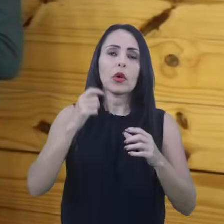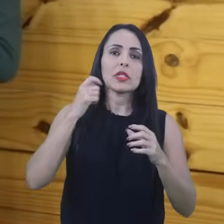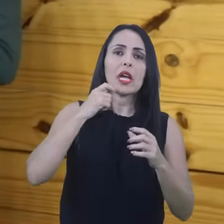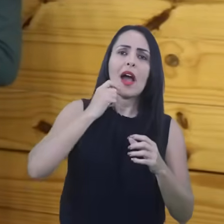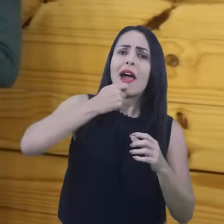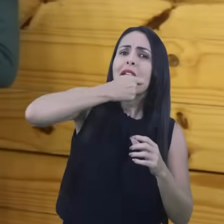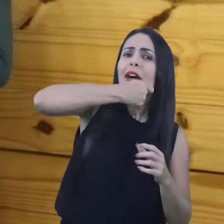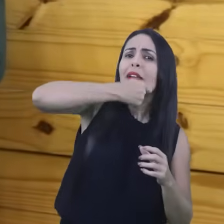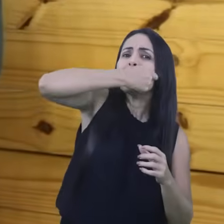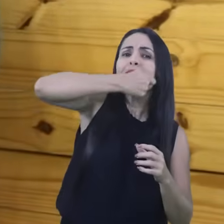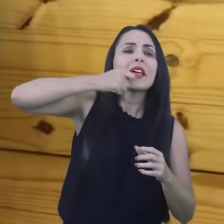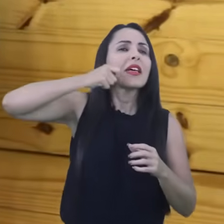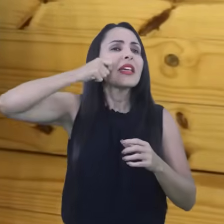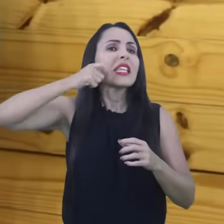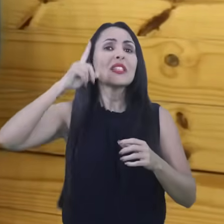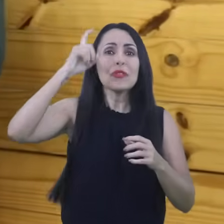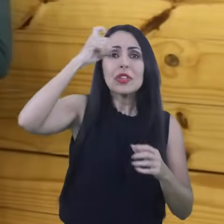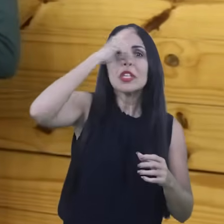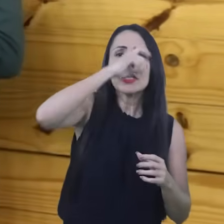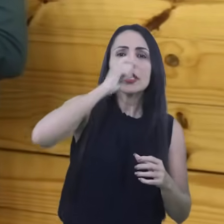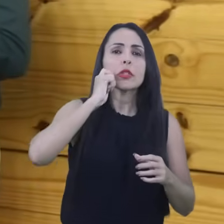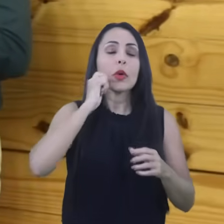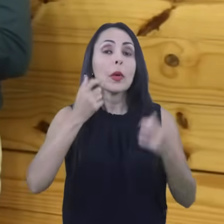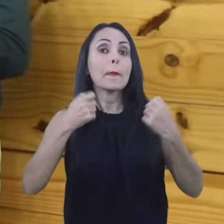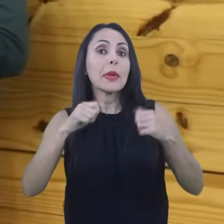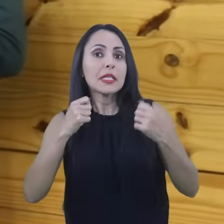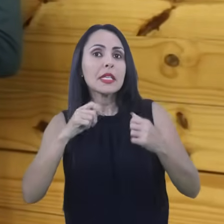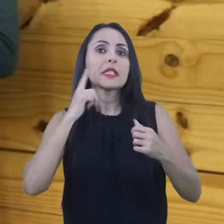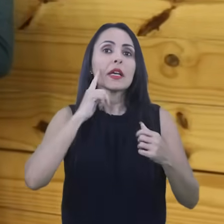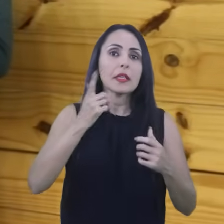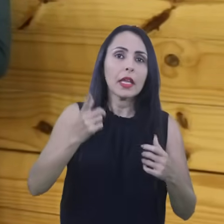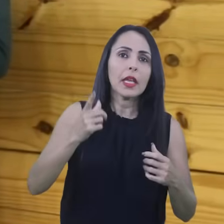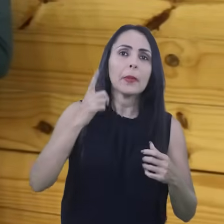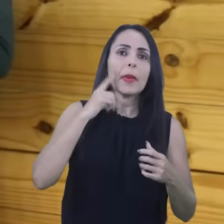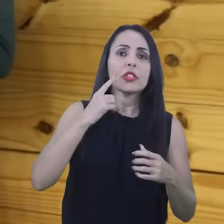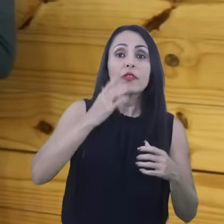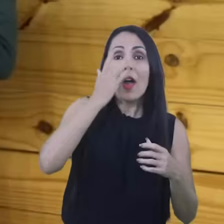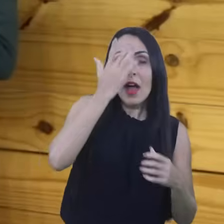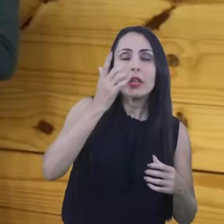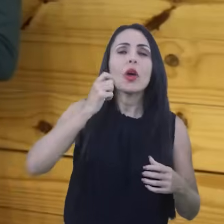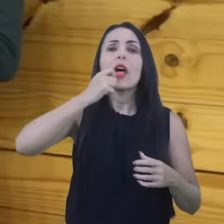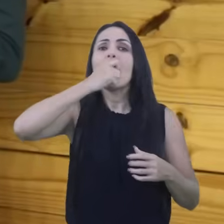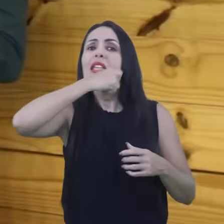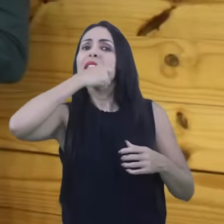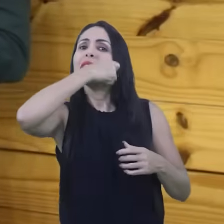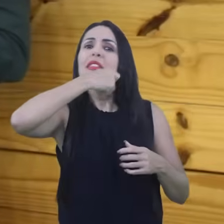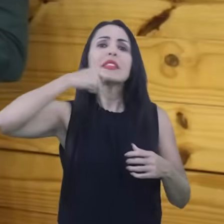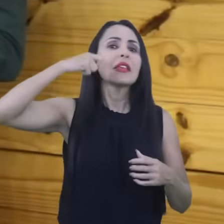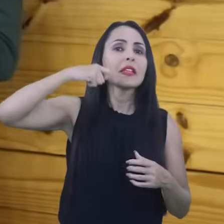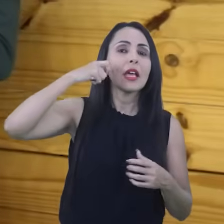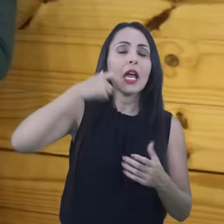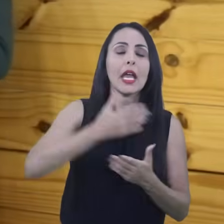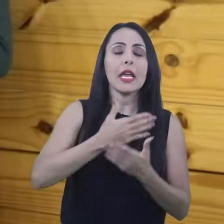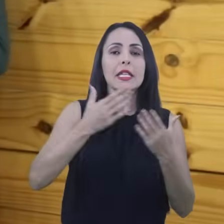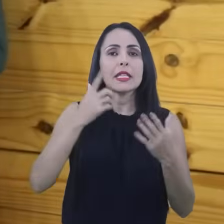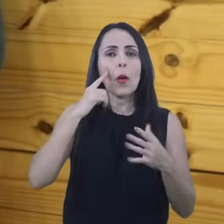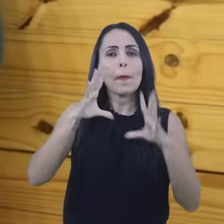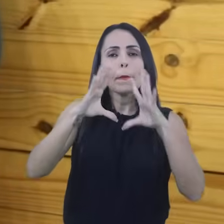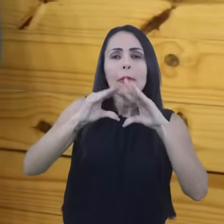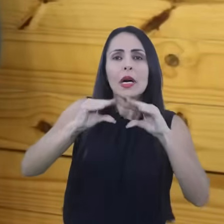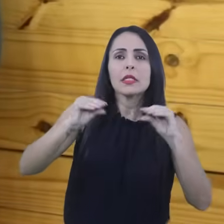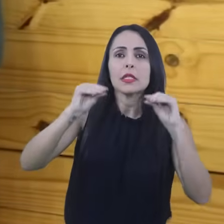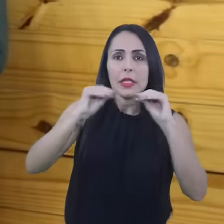de difícil, né, alcance, terceiros molares, aquelas faces que estão mais posteriores. Então, assim, cerda macia é